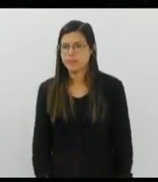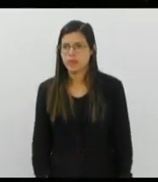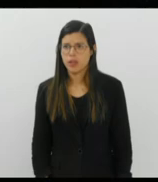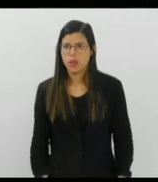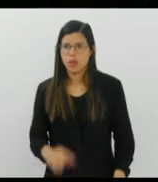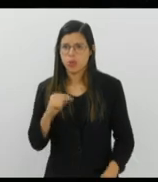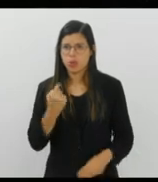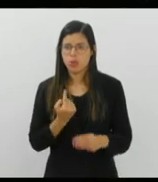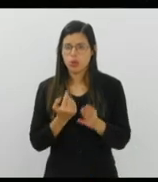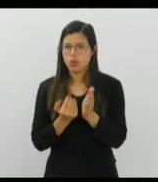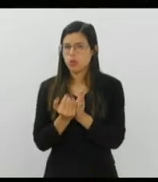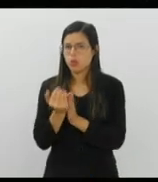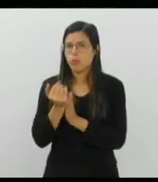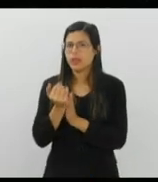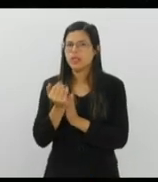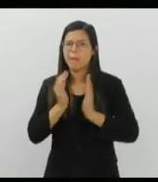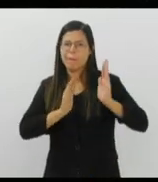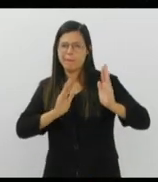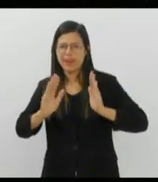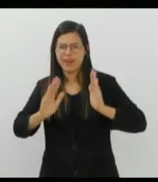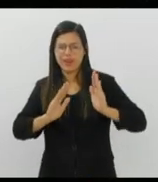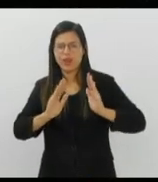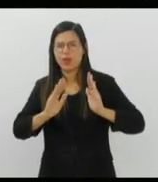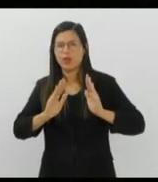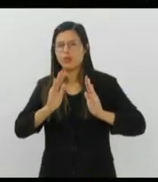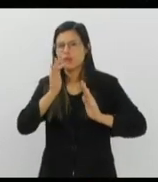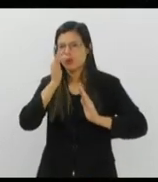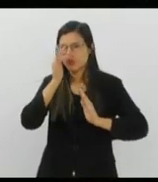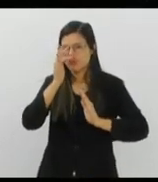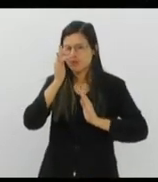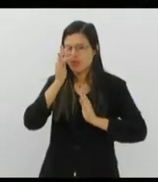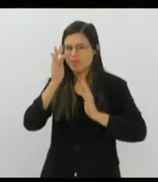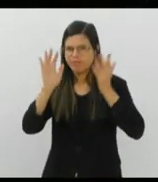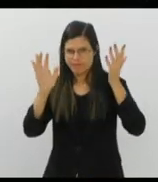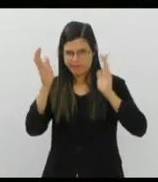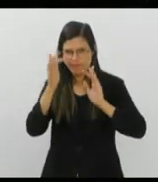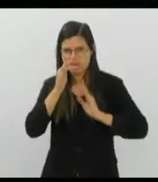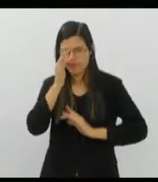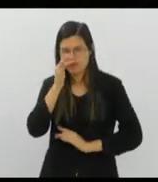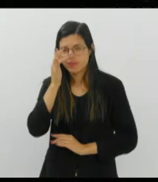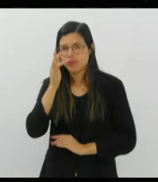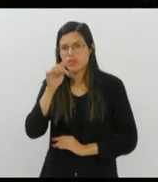iniciando a primavera. Primavera vai começar lá em